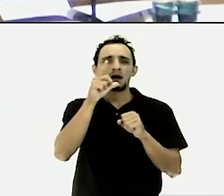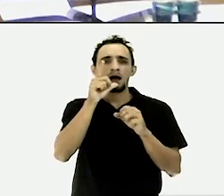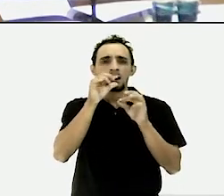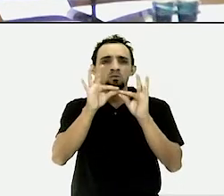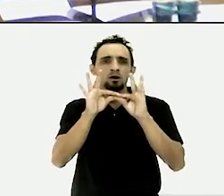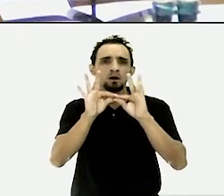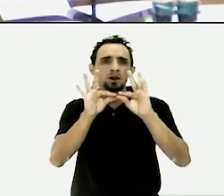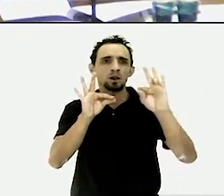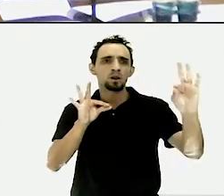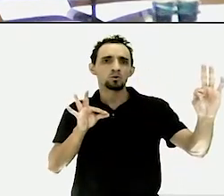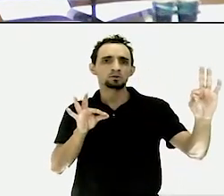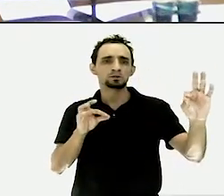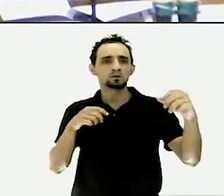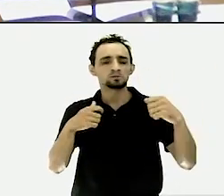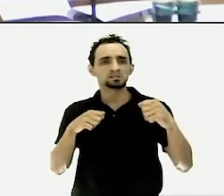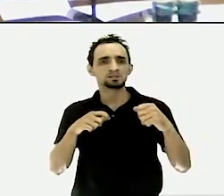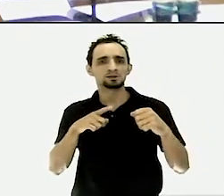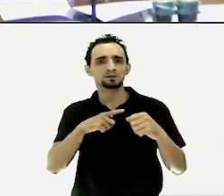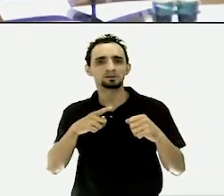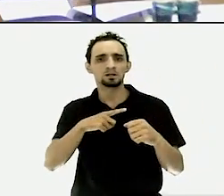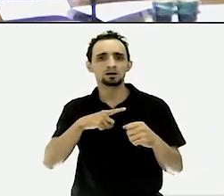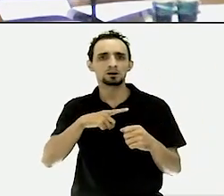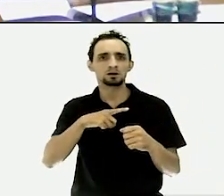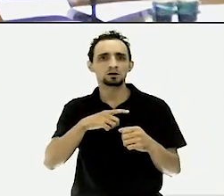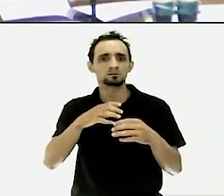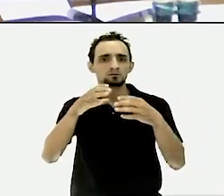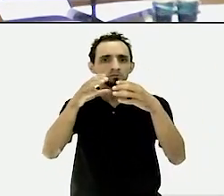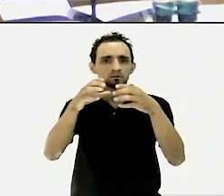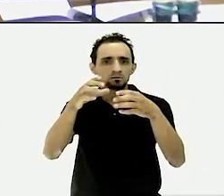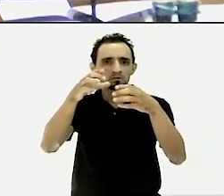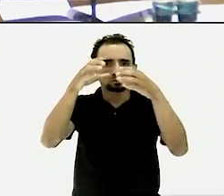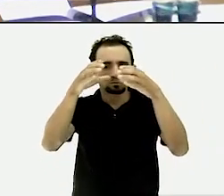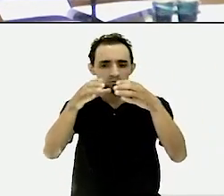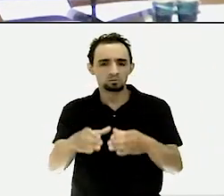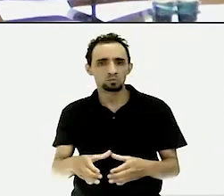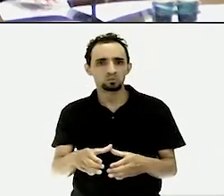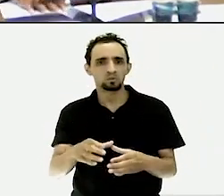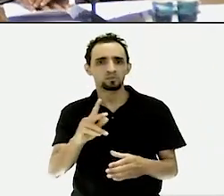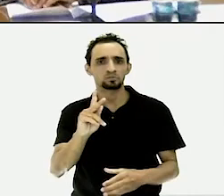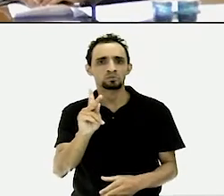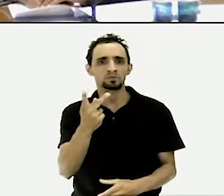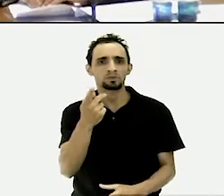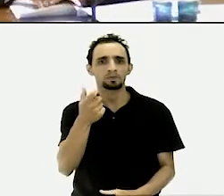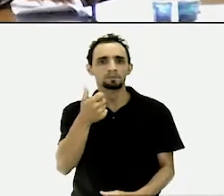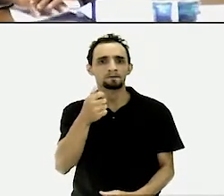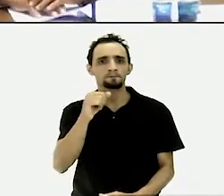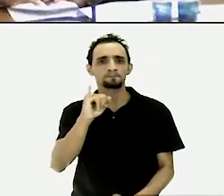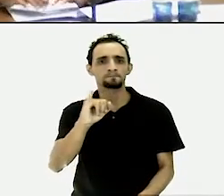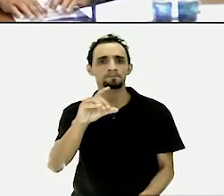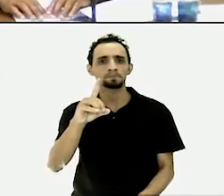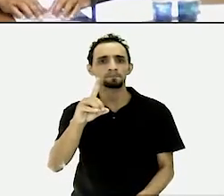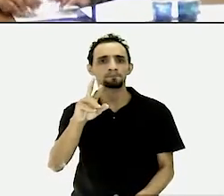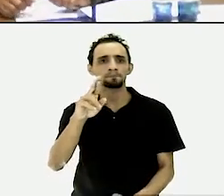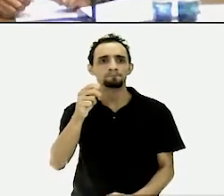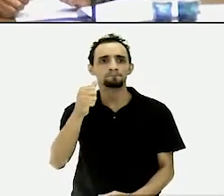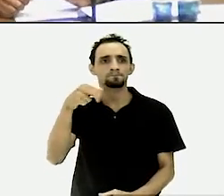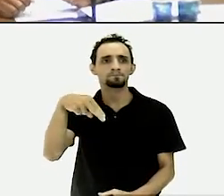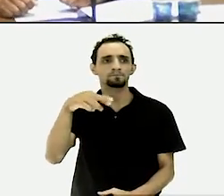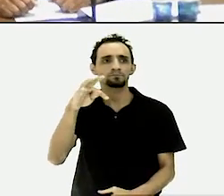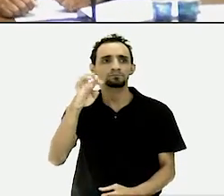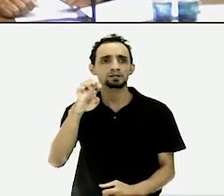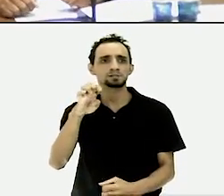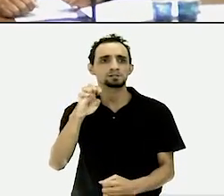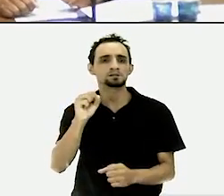rodoviária. Então, eu estou fazendo requerimento, pedindo informações e também que a Sabesp tome mais